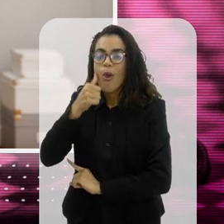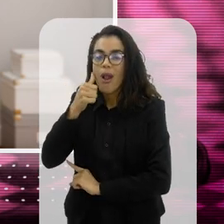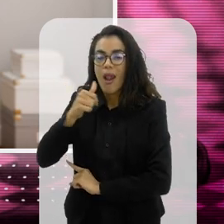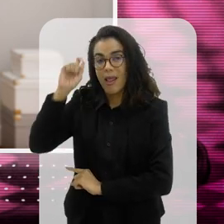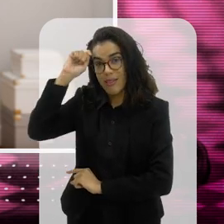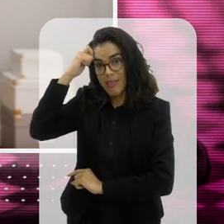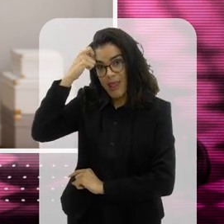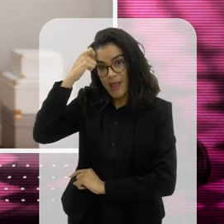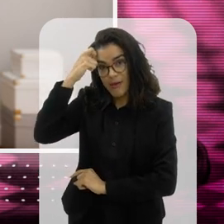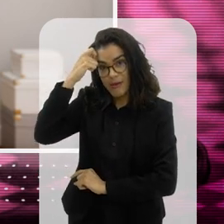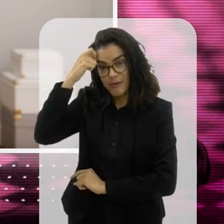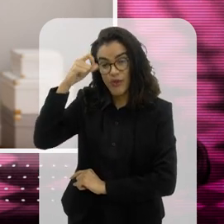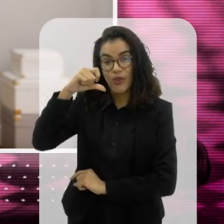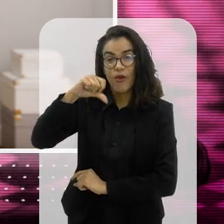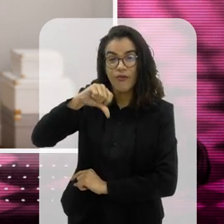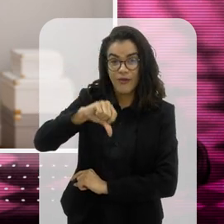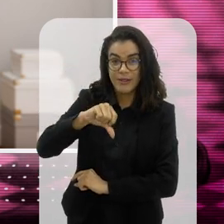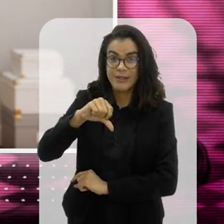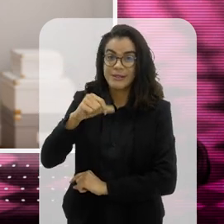negras,